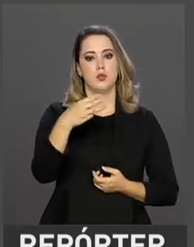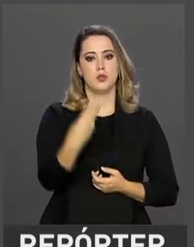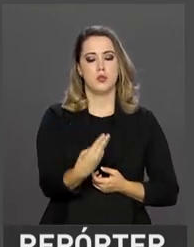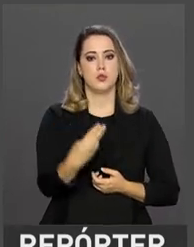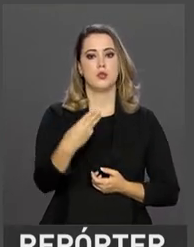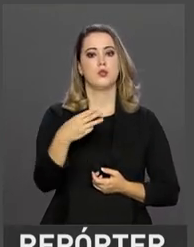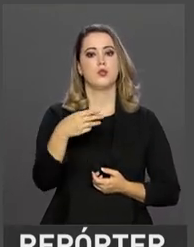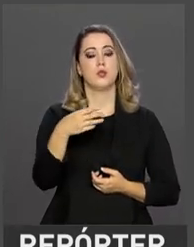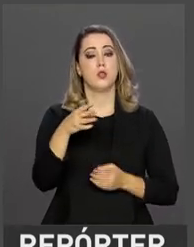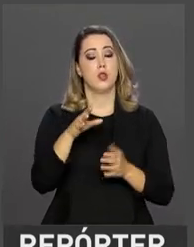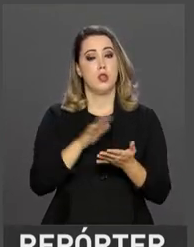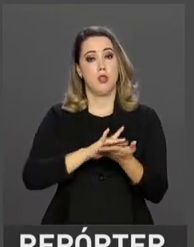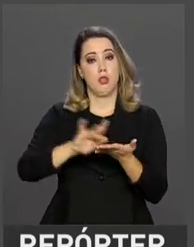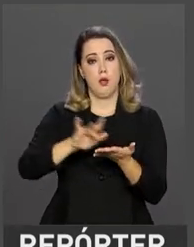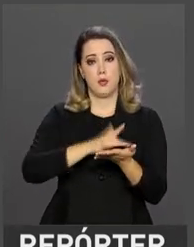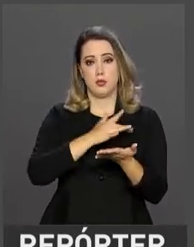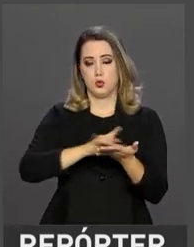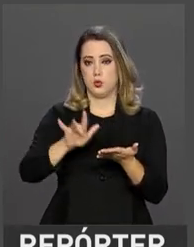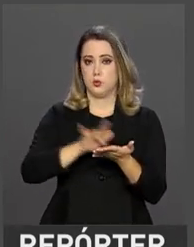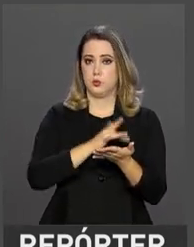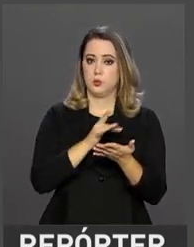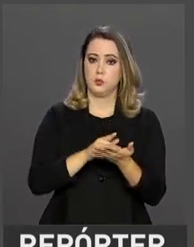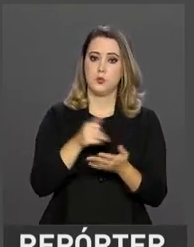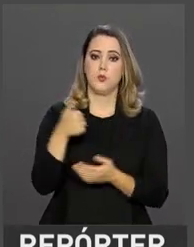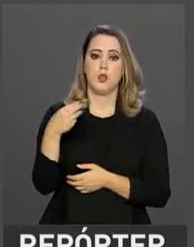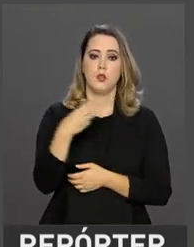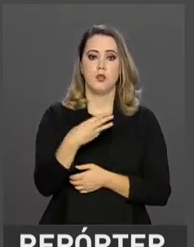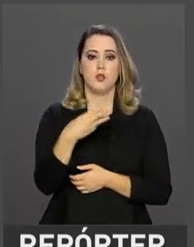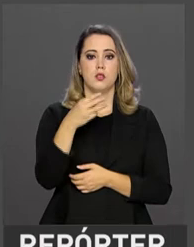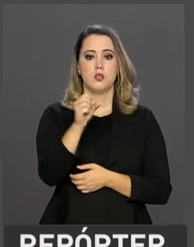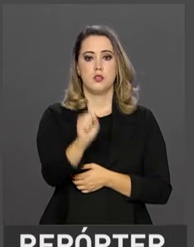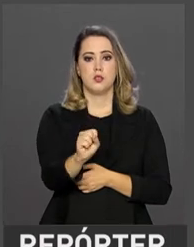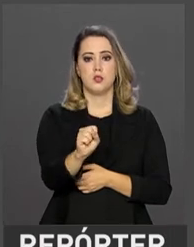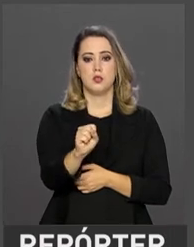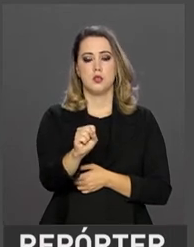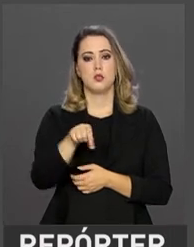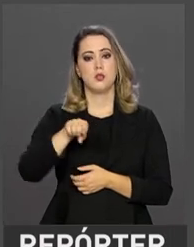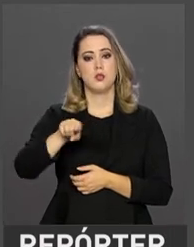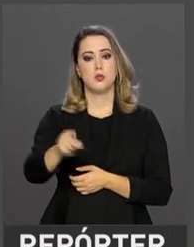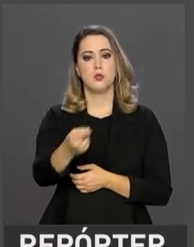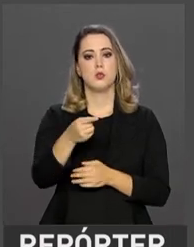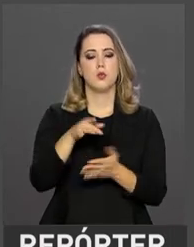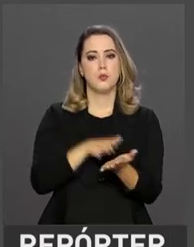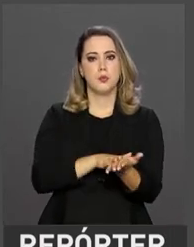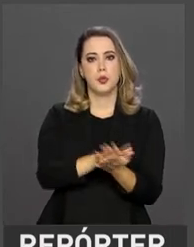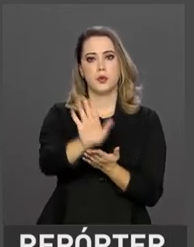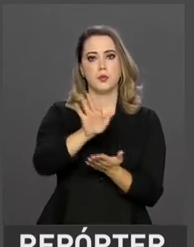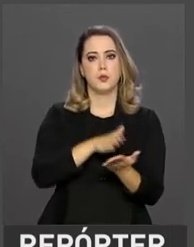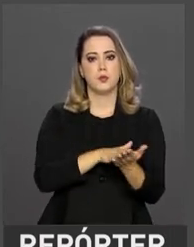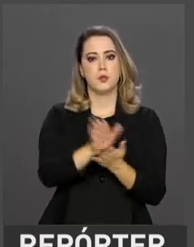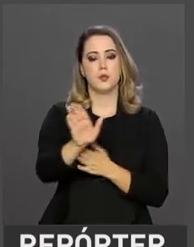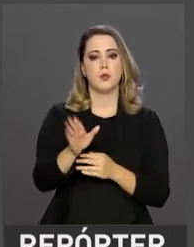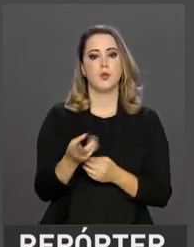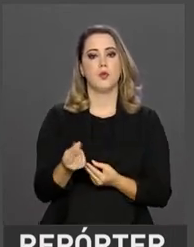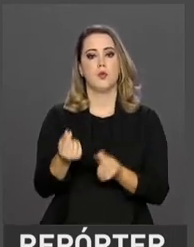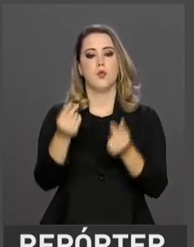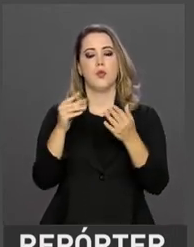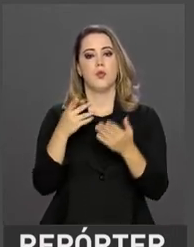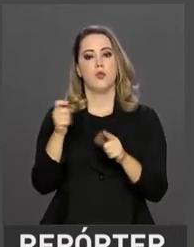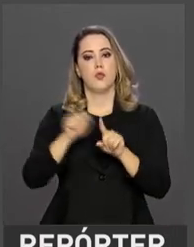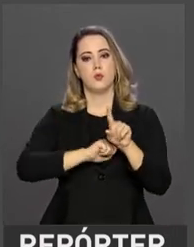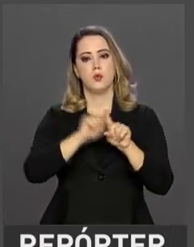1070 tablets 138 1545 impressoras o valor mensal